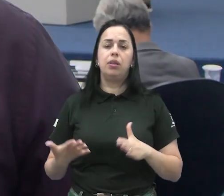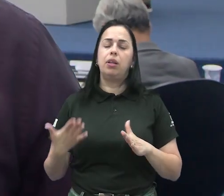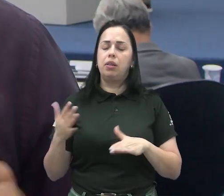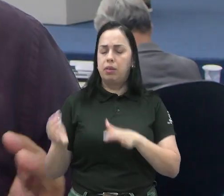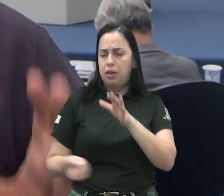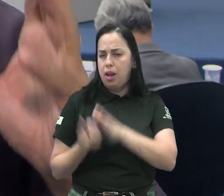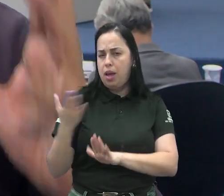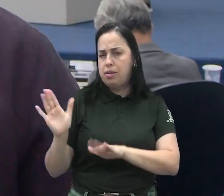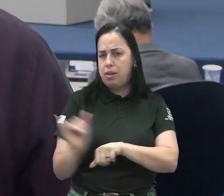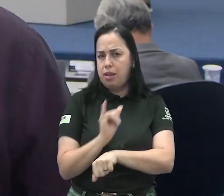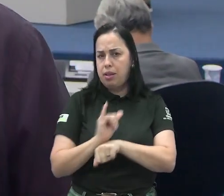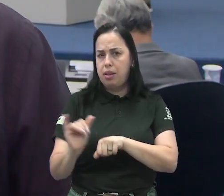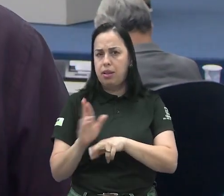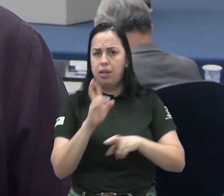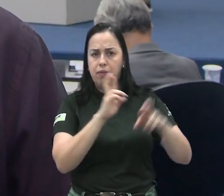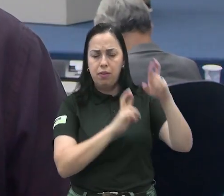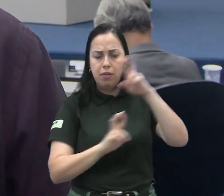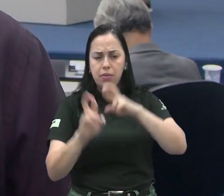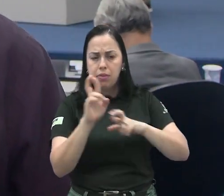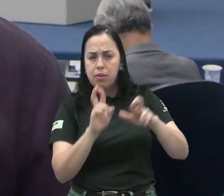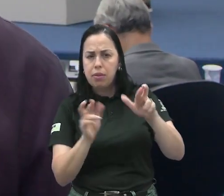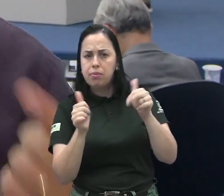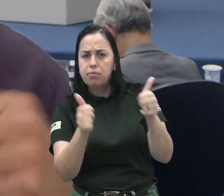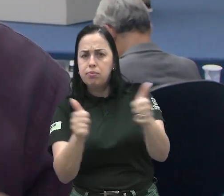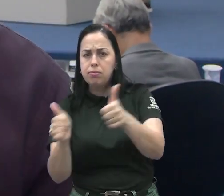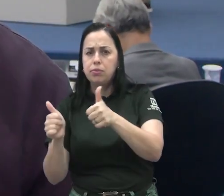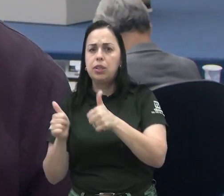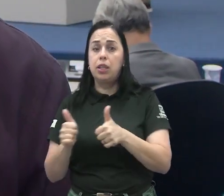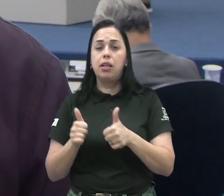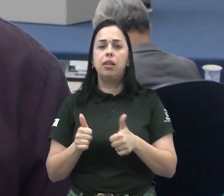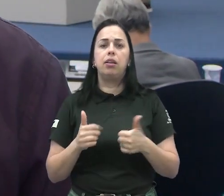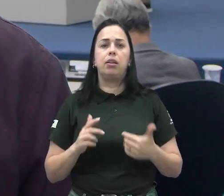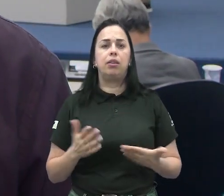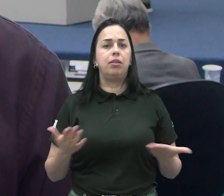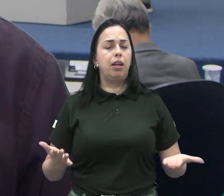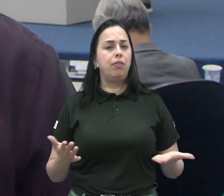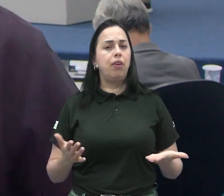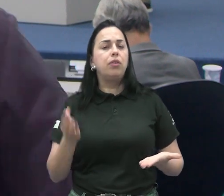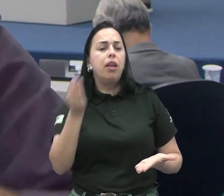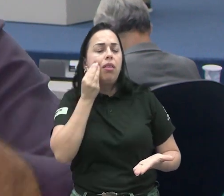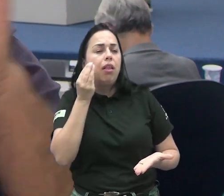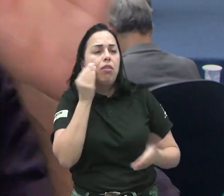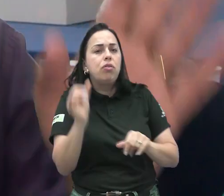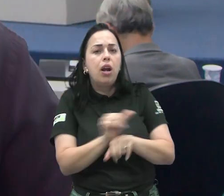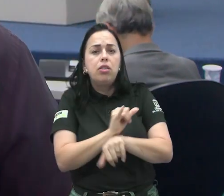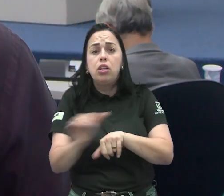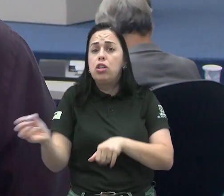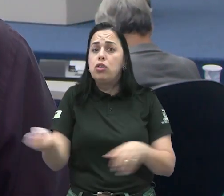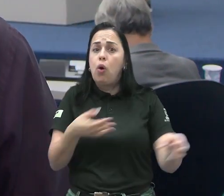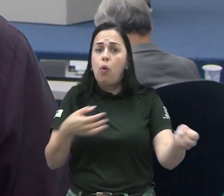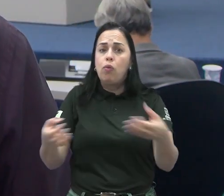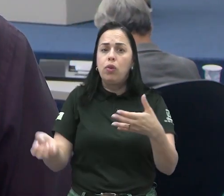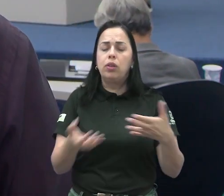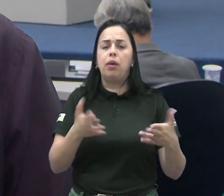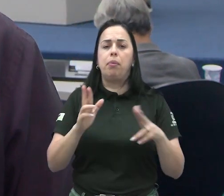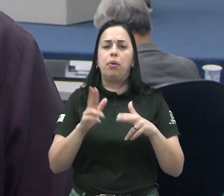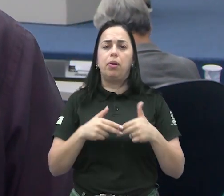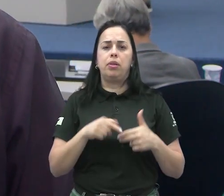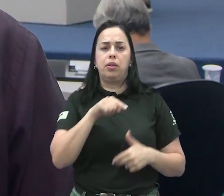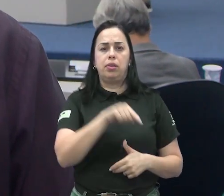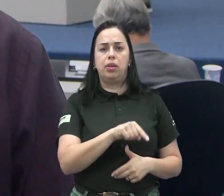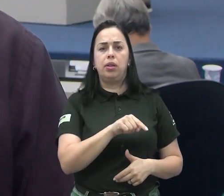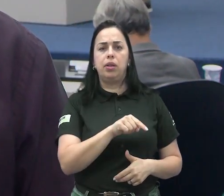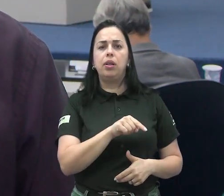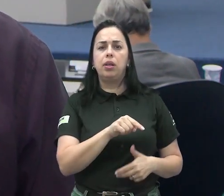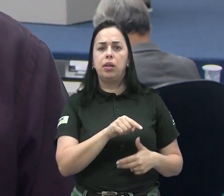propõe caminhos e a gente fiscaliza se os caminhos estão sendo seguidos. A gente vai abrindo caminhos juntos, né? Então,